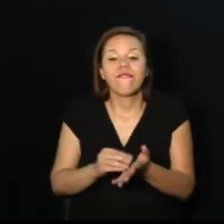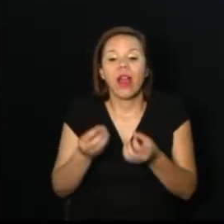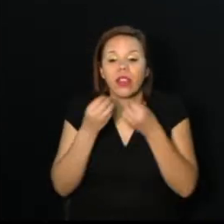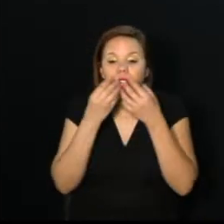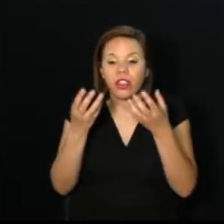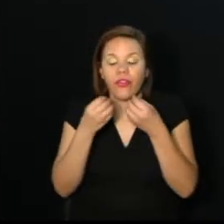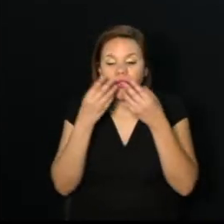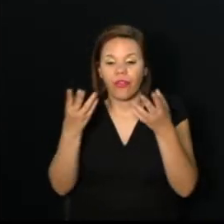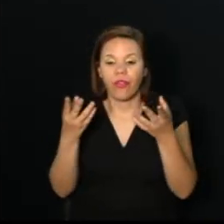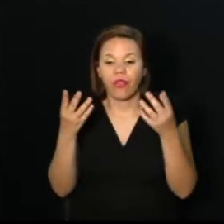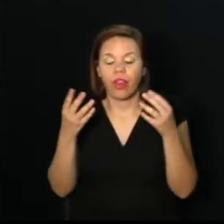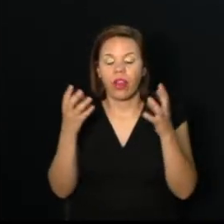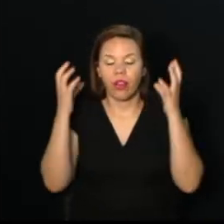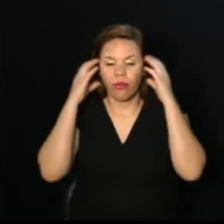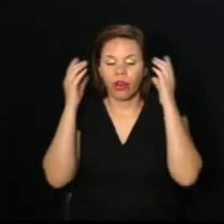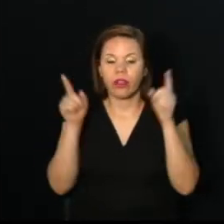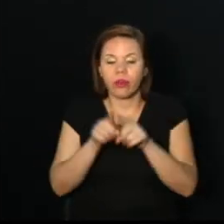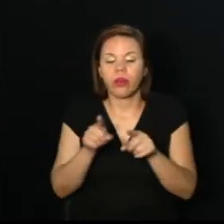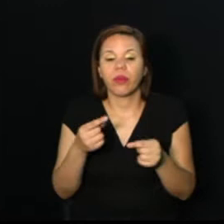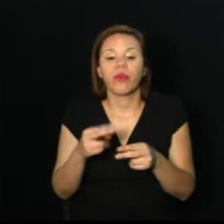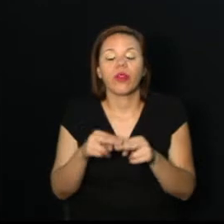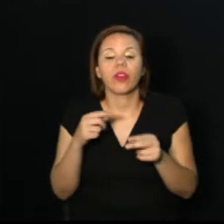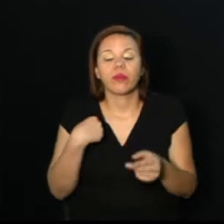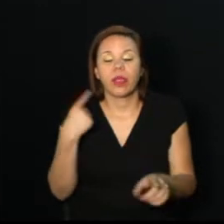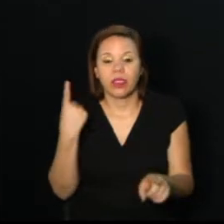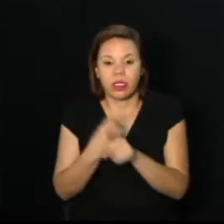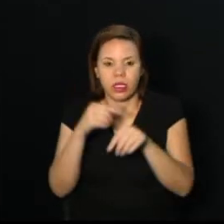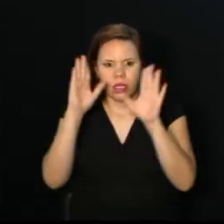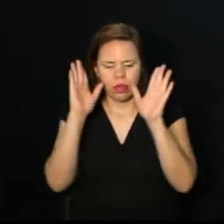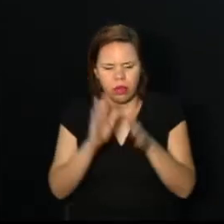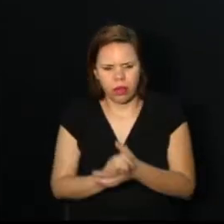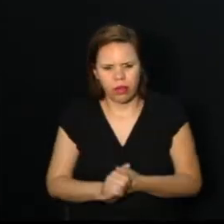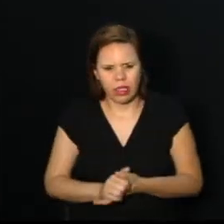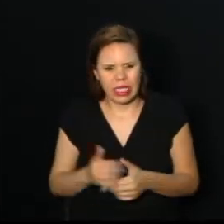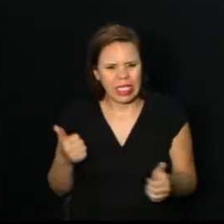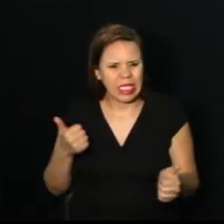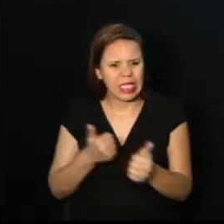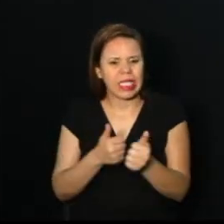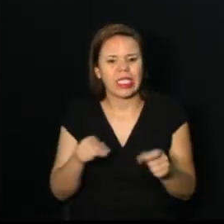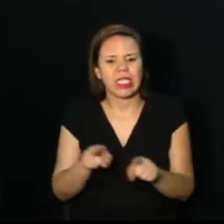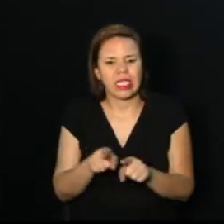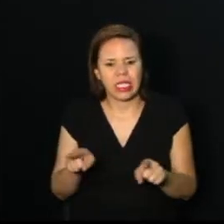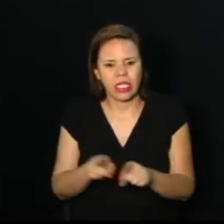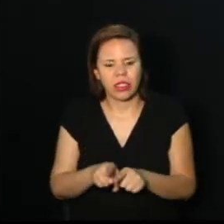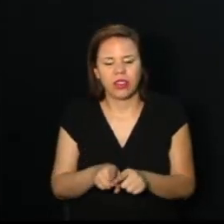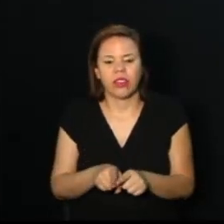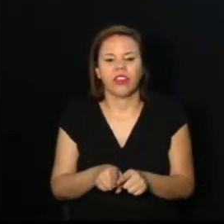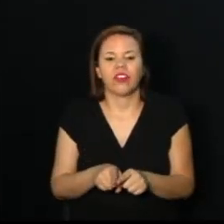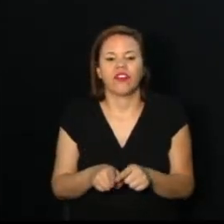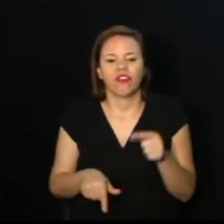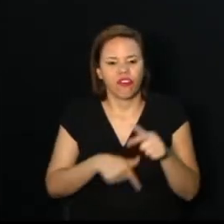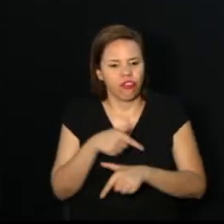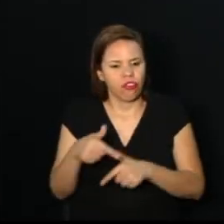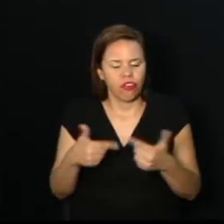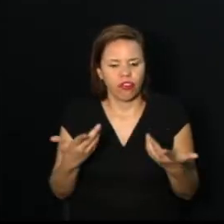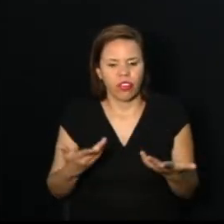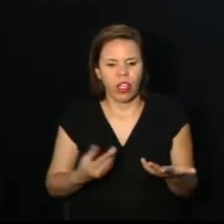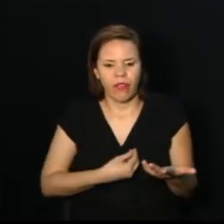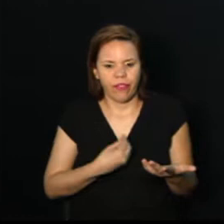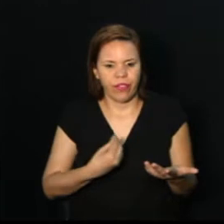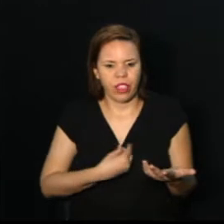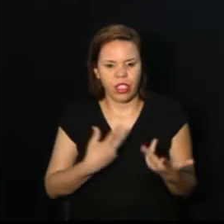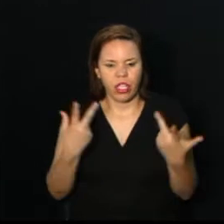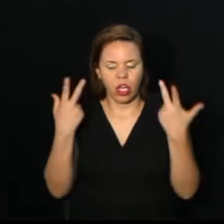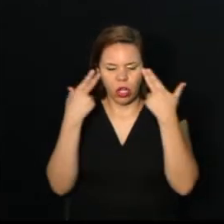o déficit mais encontrado, seguindo dos déficits de função executiva, de